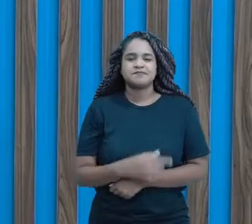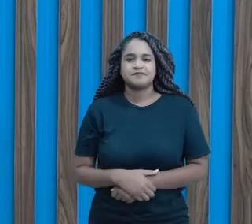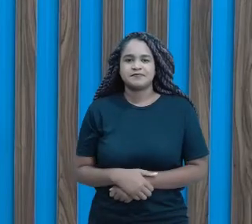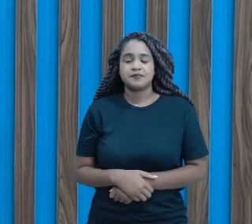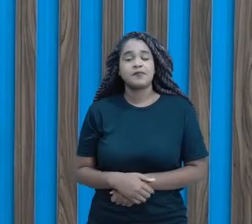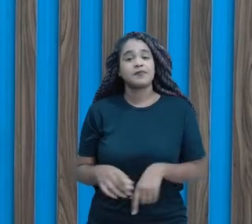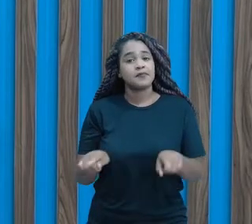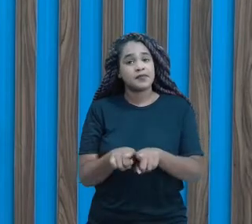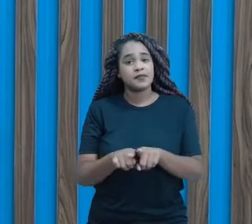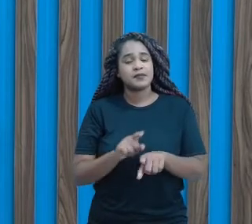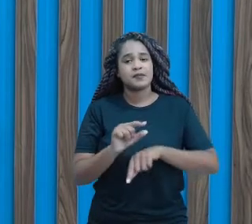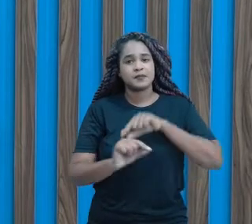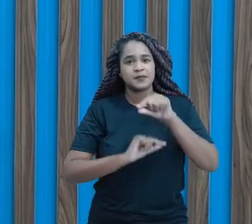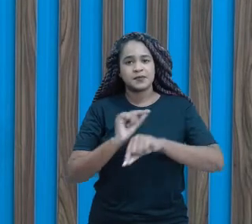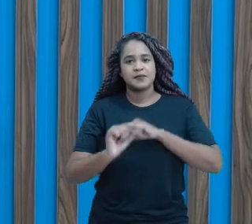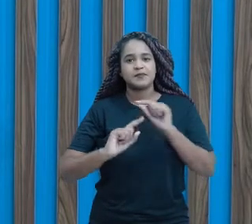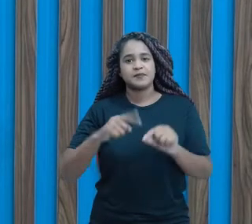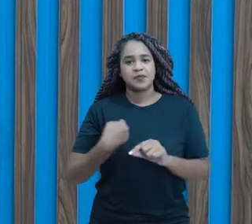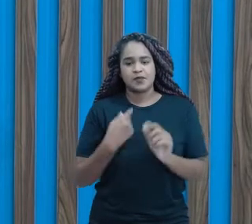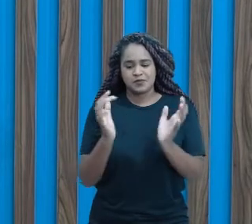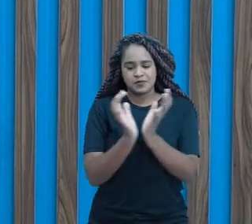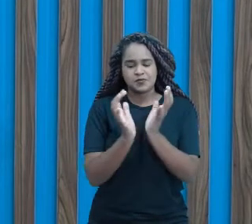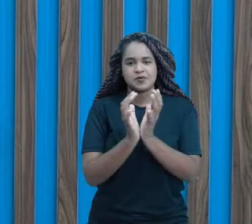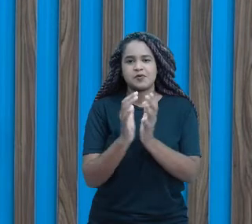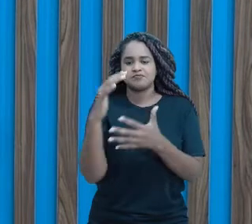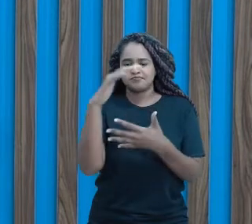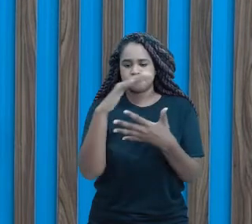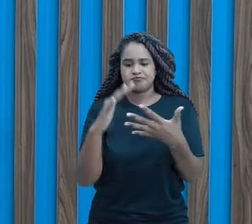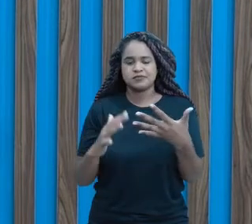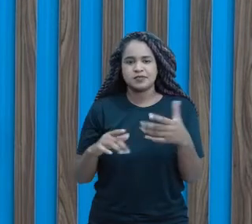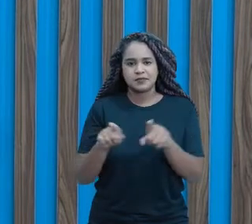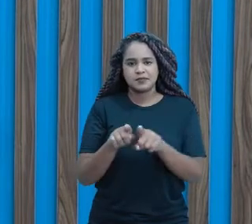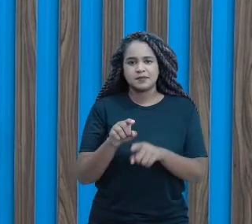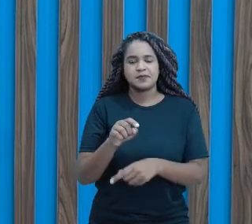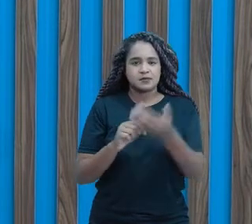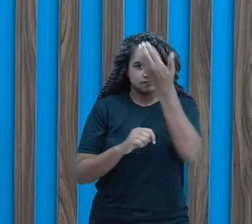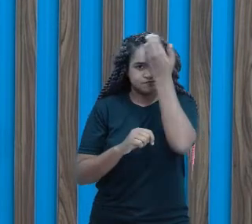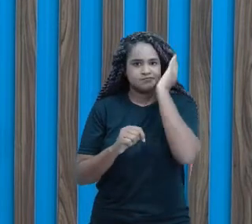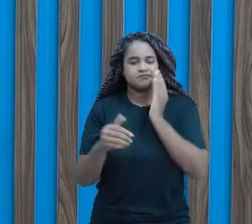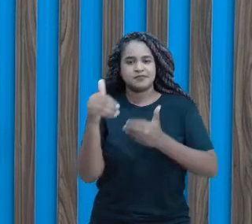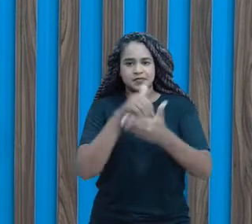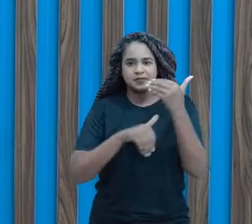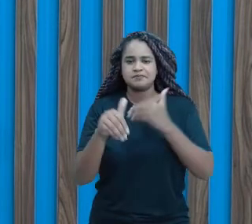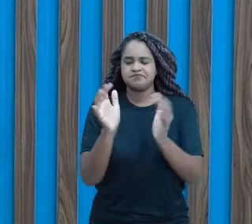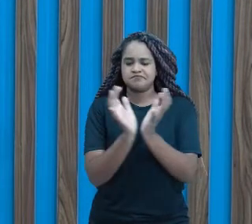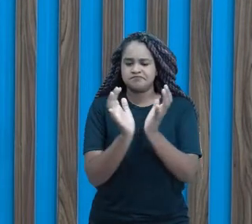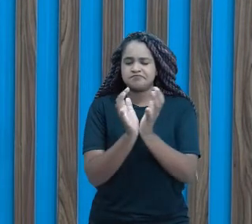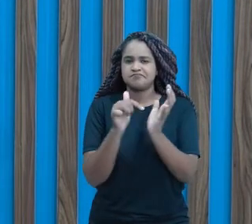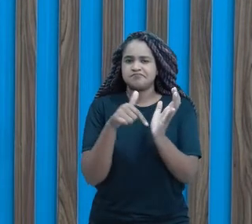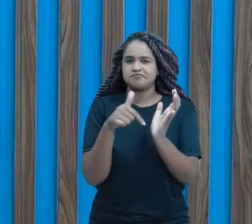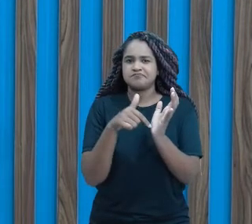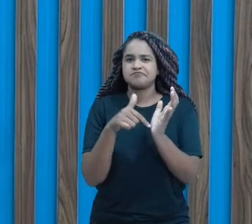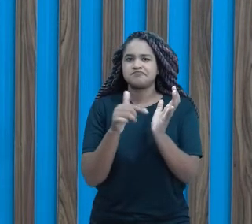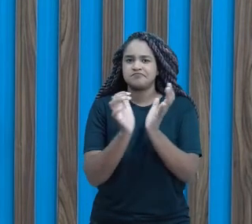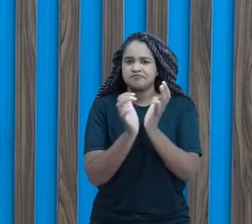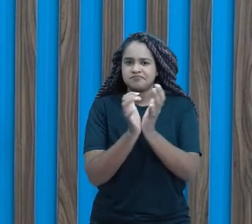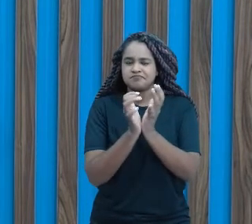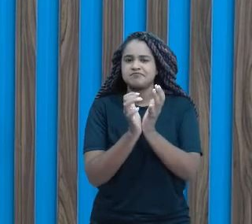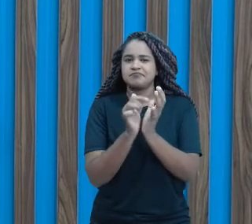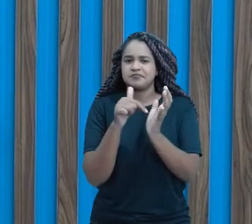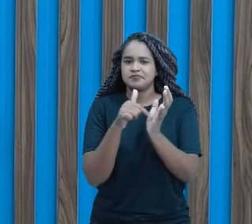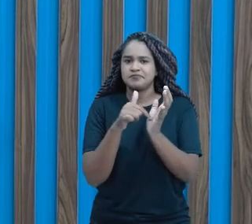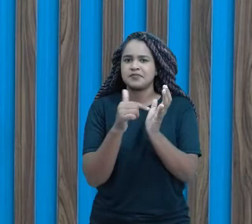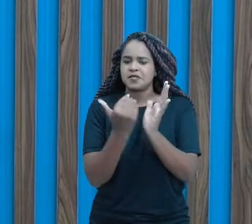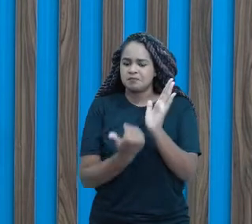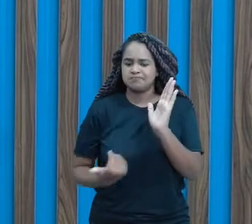ressaltar, né? Que a nossa equipe de Libras aqui, da qual a Amanda está inclusa, é uma equipe muito e